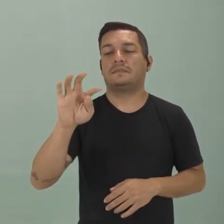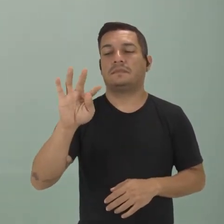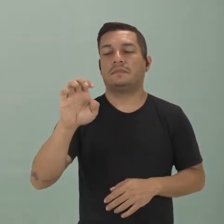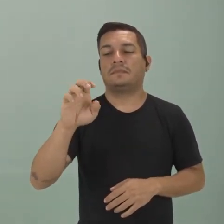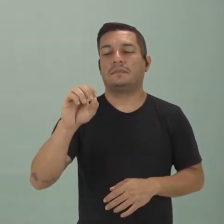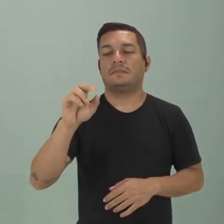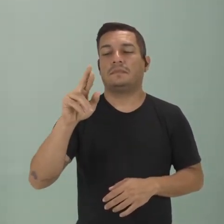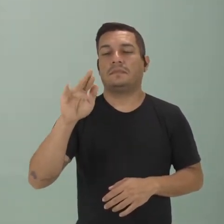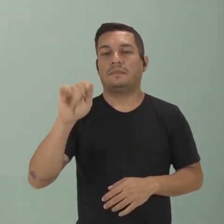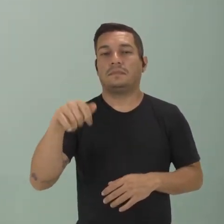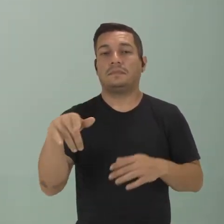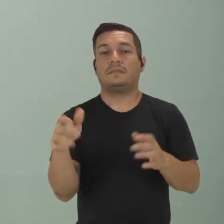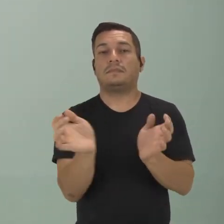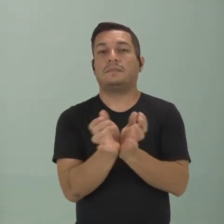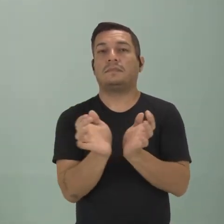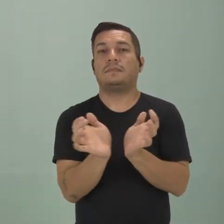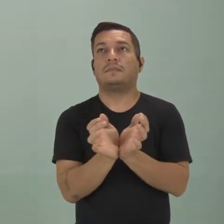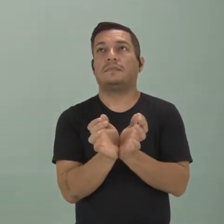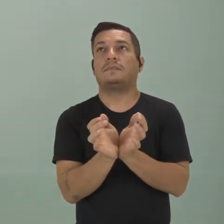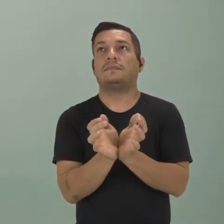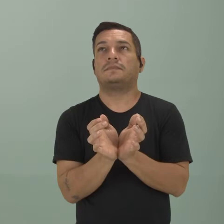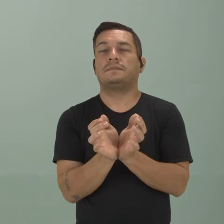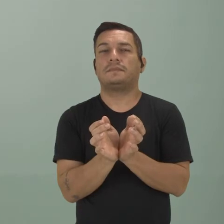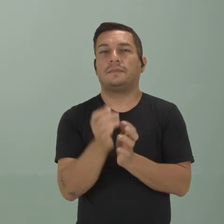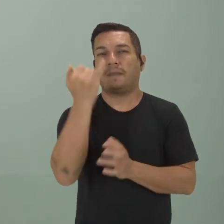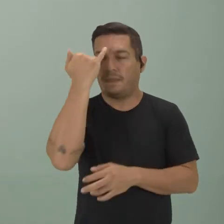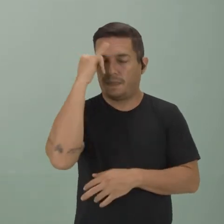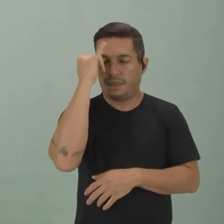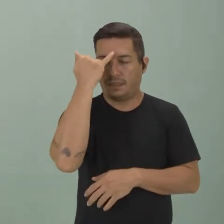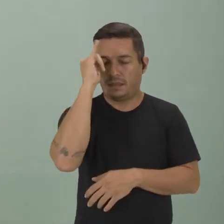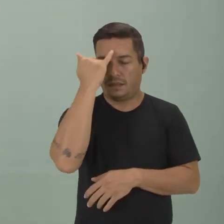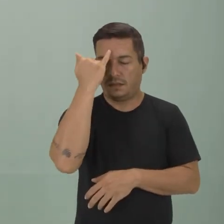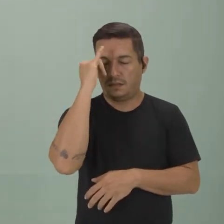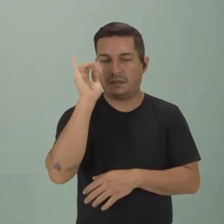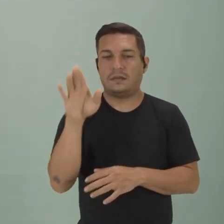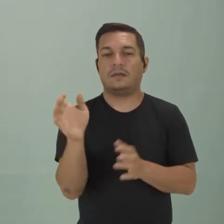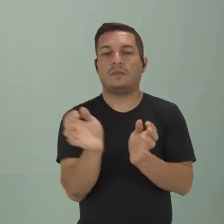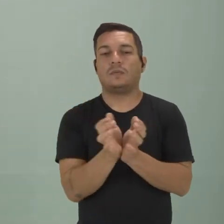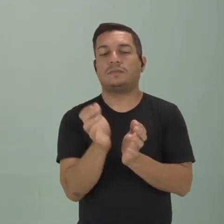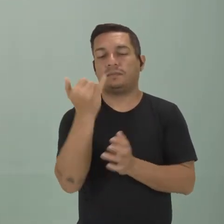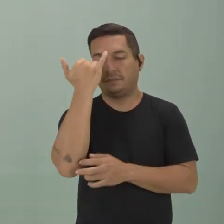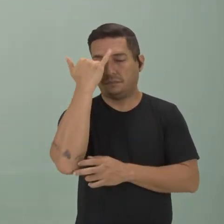teoria, teoria é um conjunto de ideias,